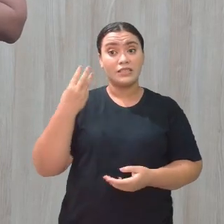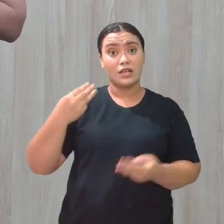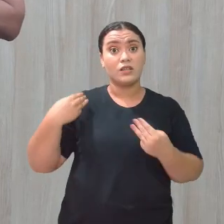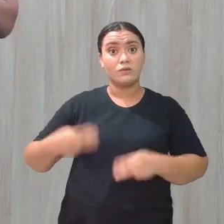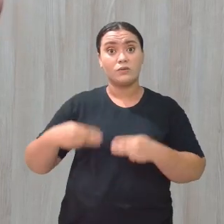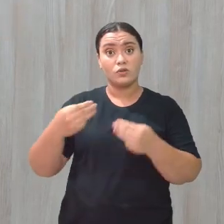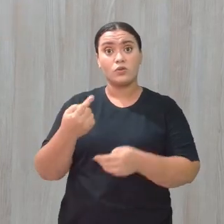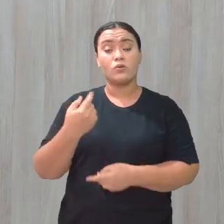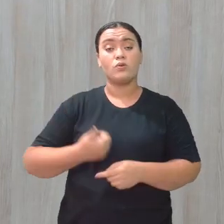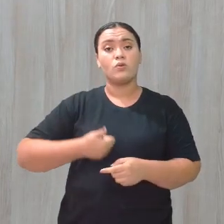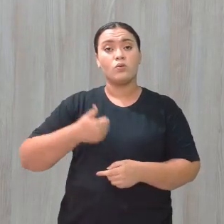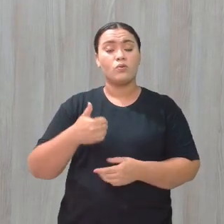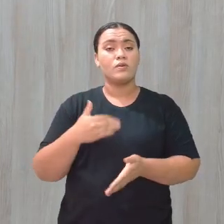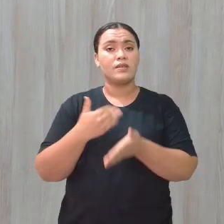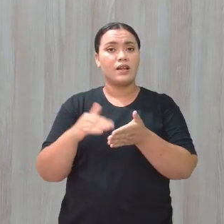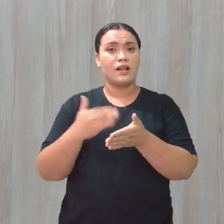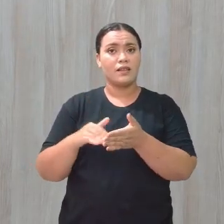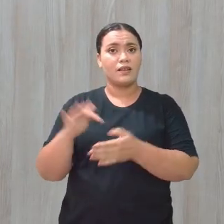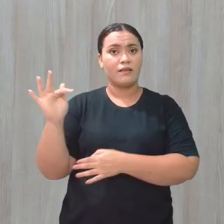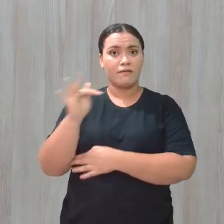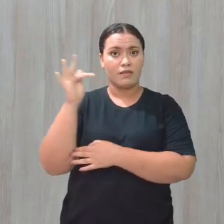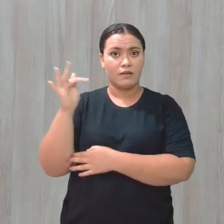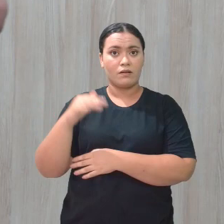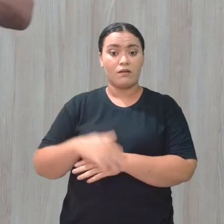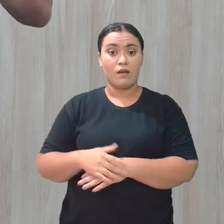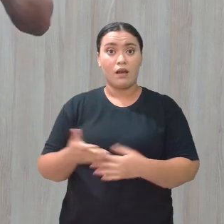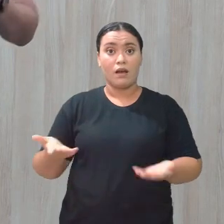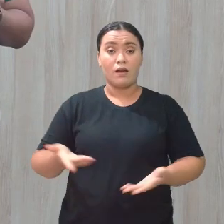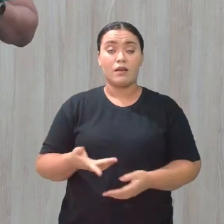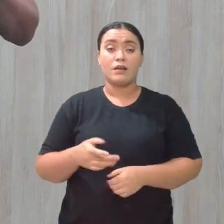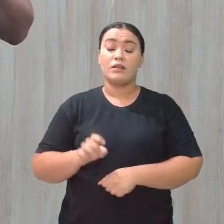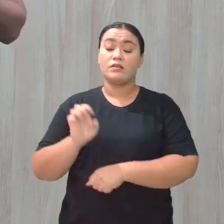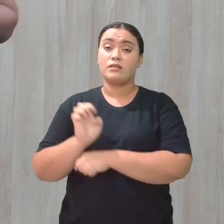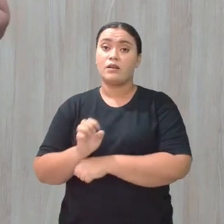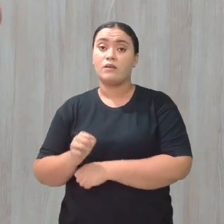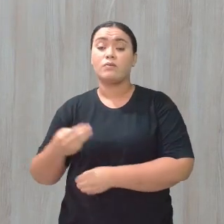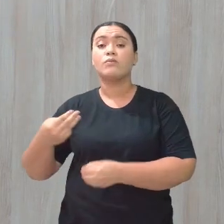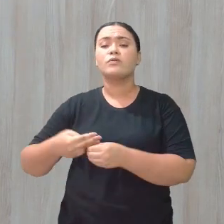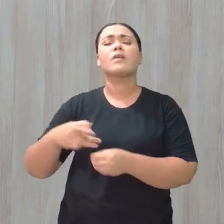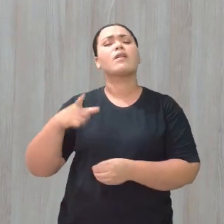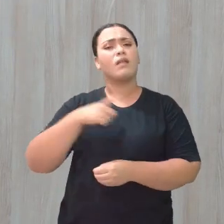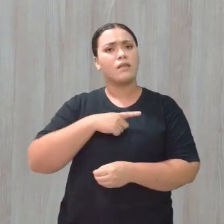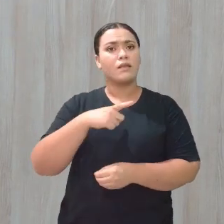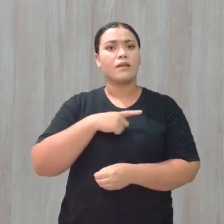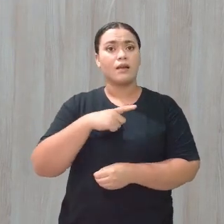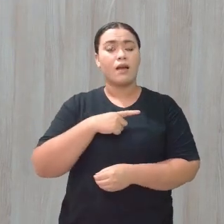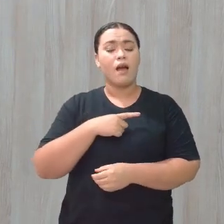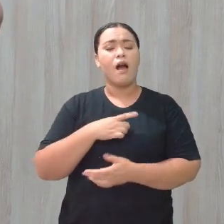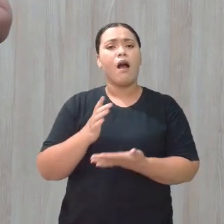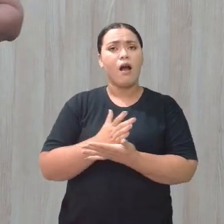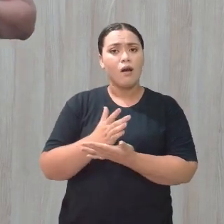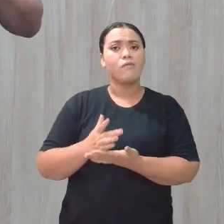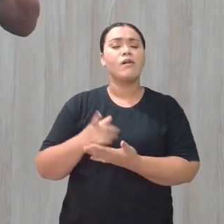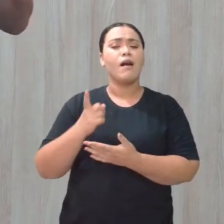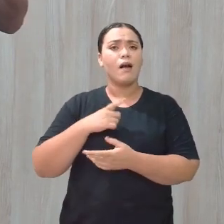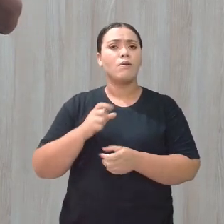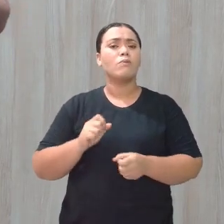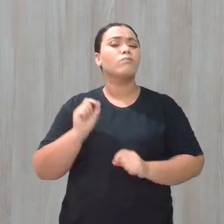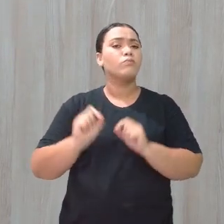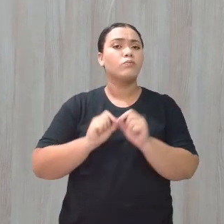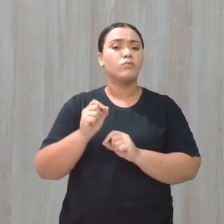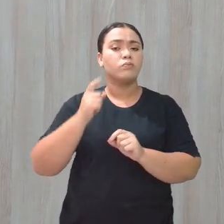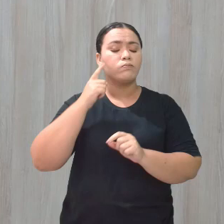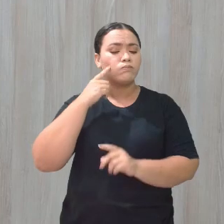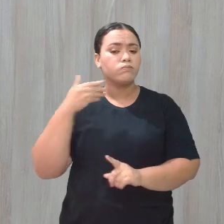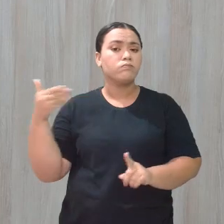secretaria especial em nível federal. Em nível estadual e municipal, também as ações voltadas para os